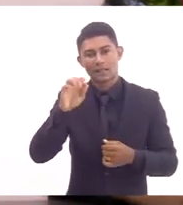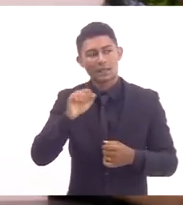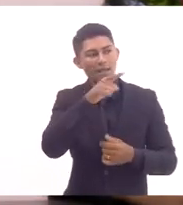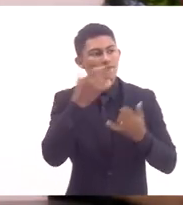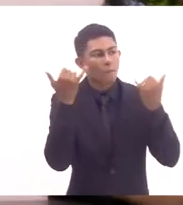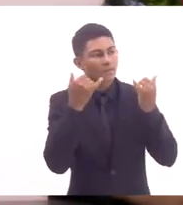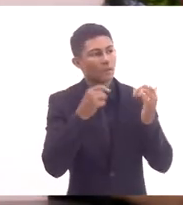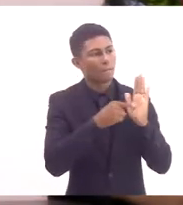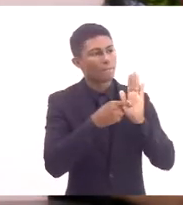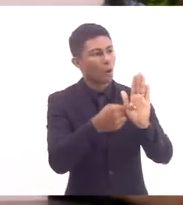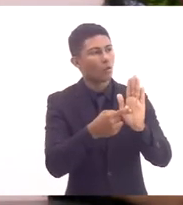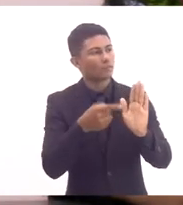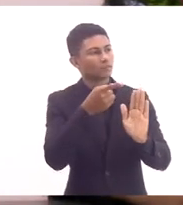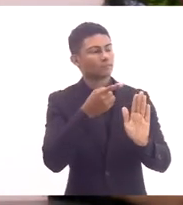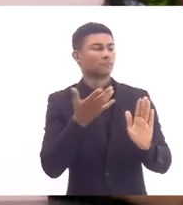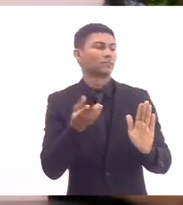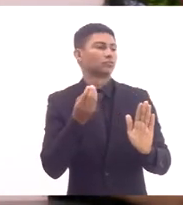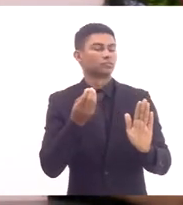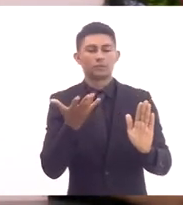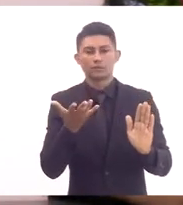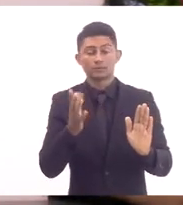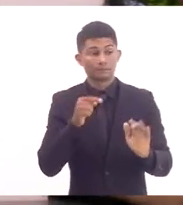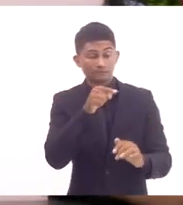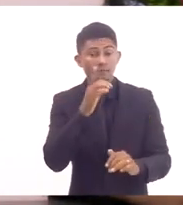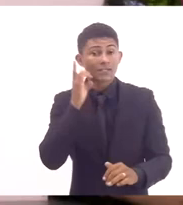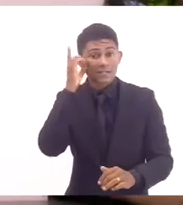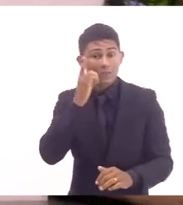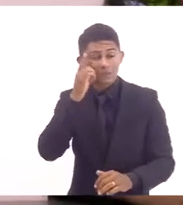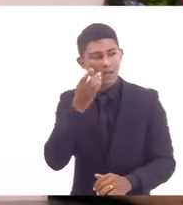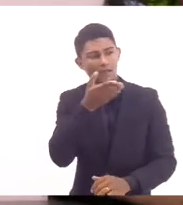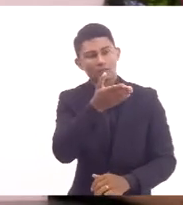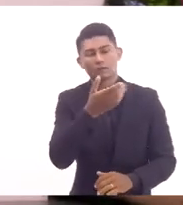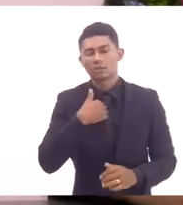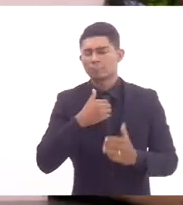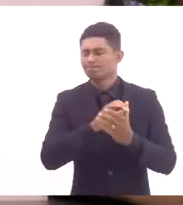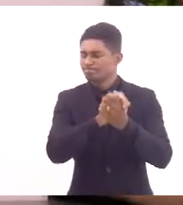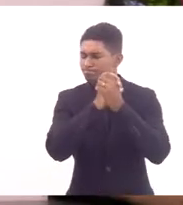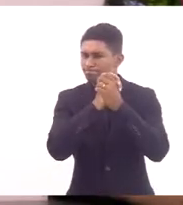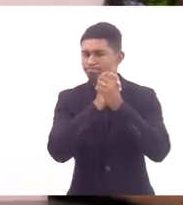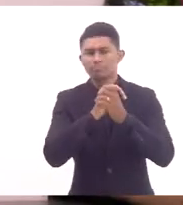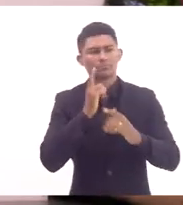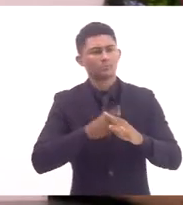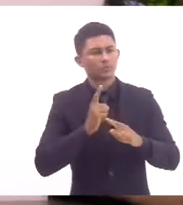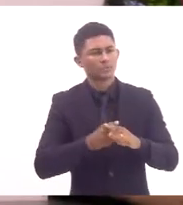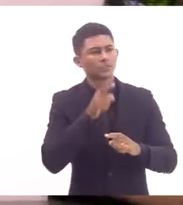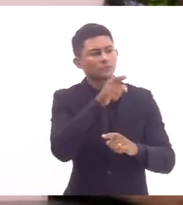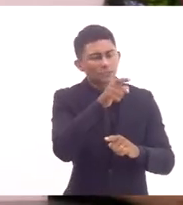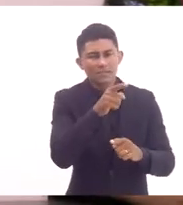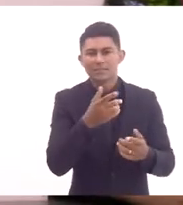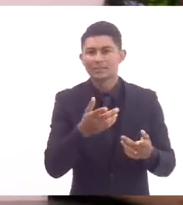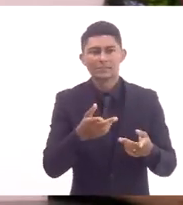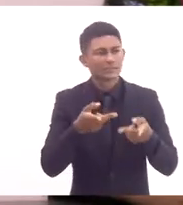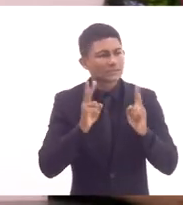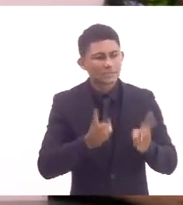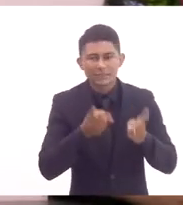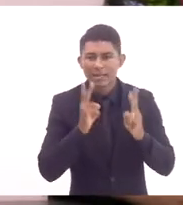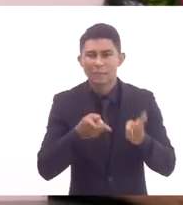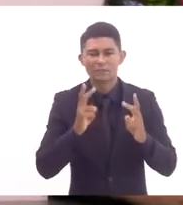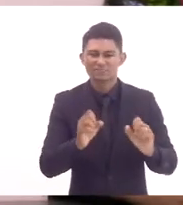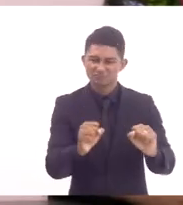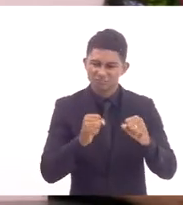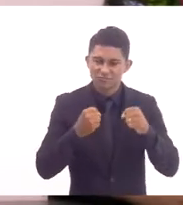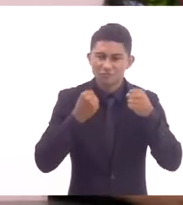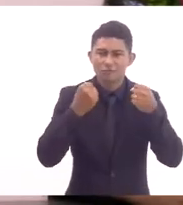é deputado saúde o senhor por sempre garantir esse espaço para gente